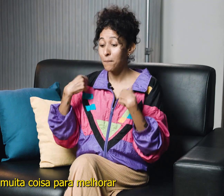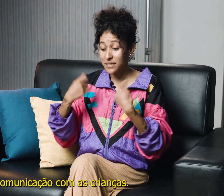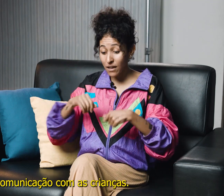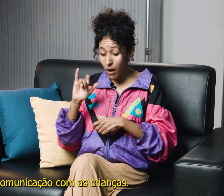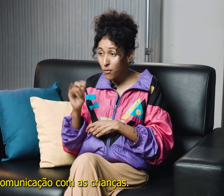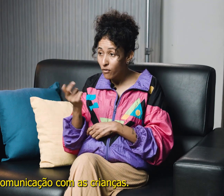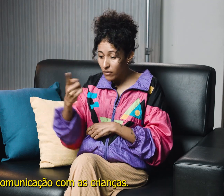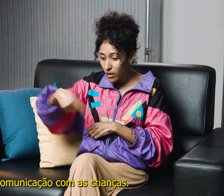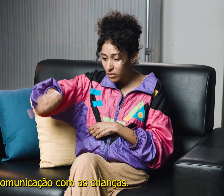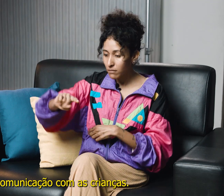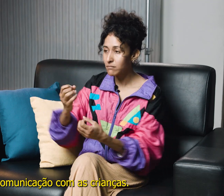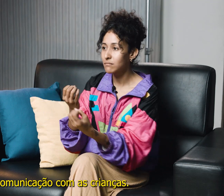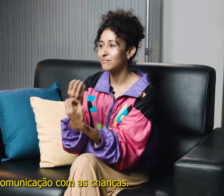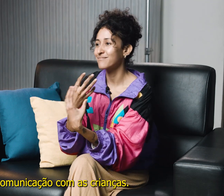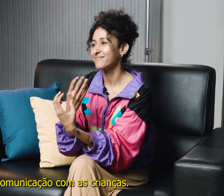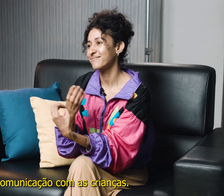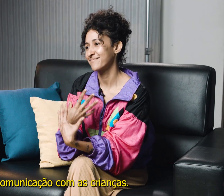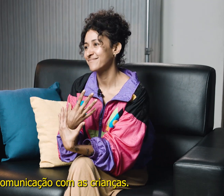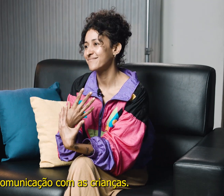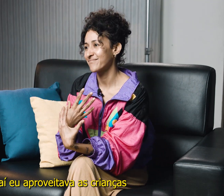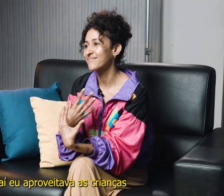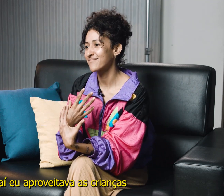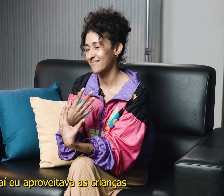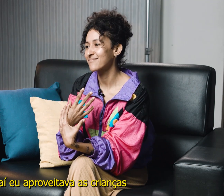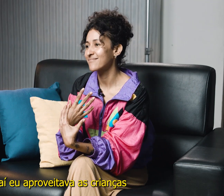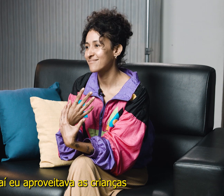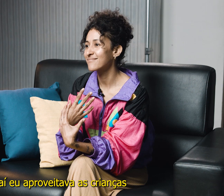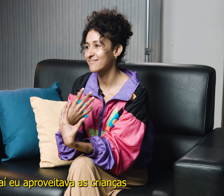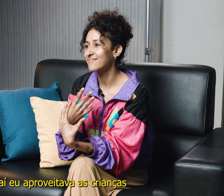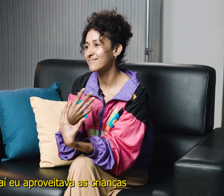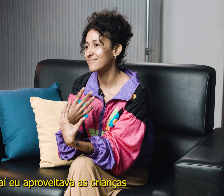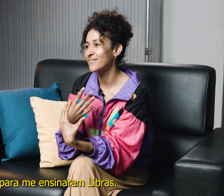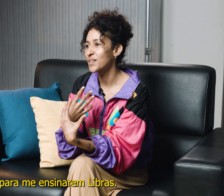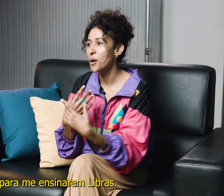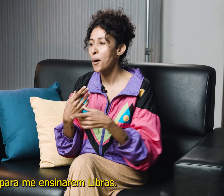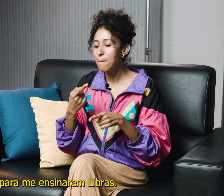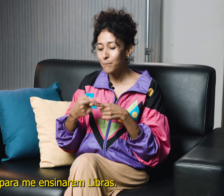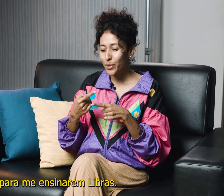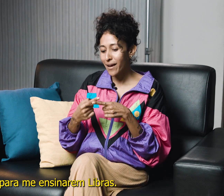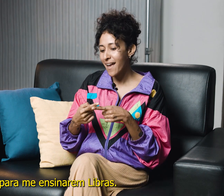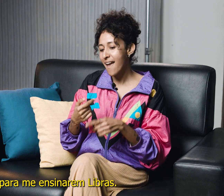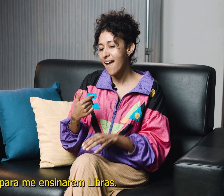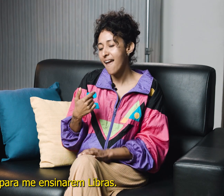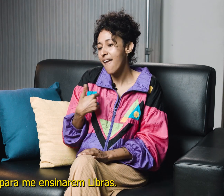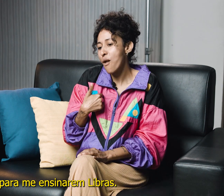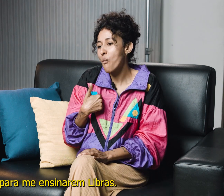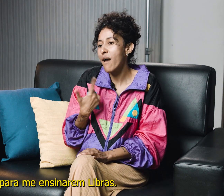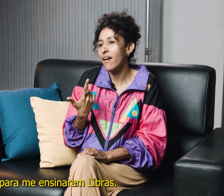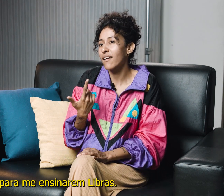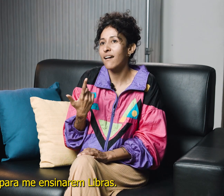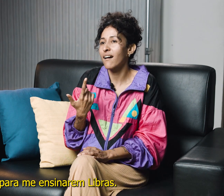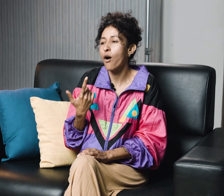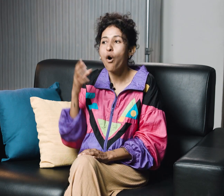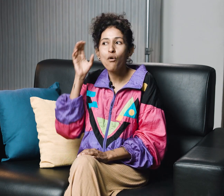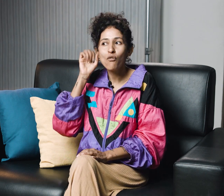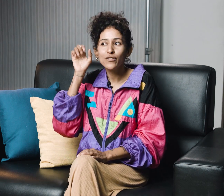para melhorar a comunicação com as crianças. E aí eu aproveitava as crianças para me ensinarem Libras.